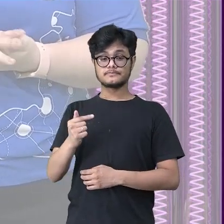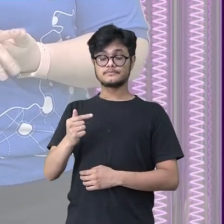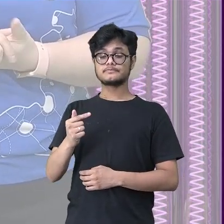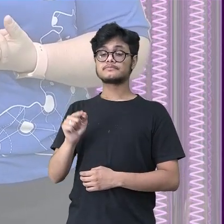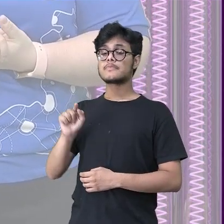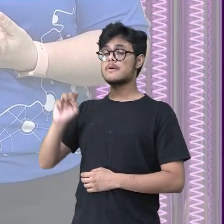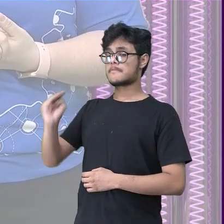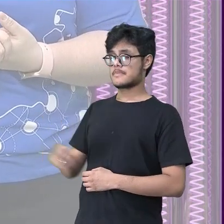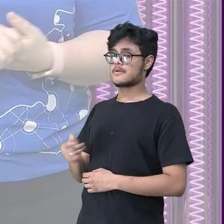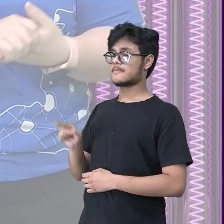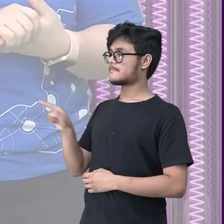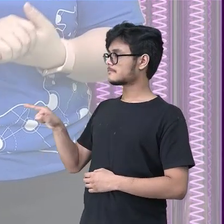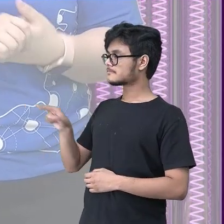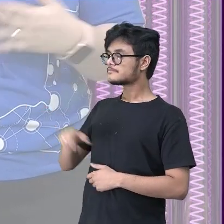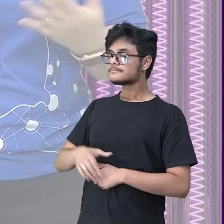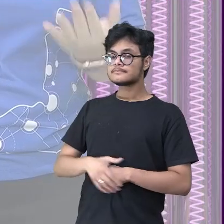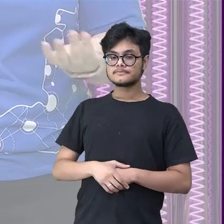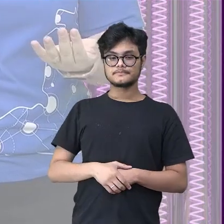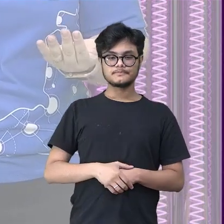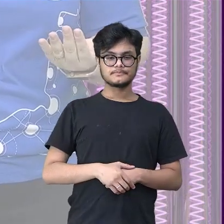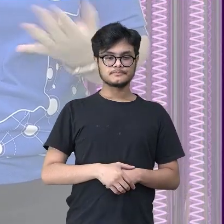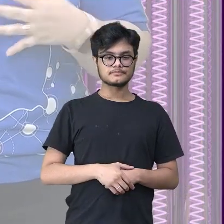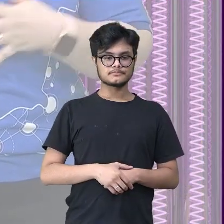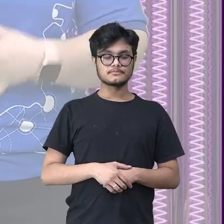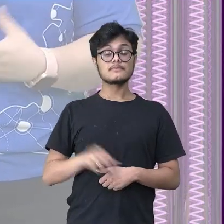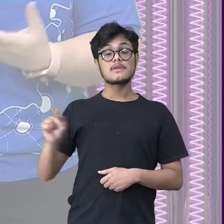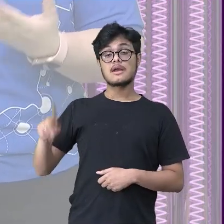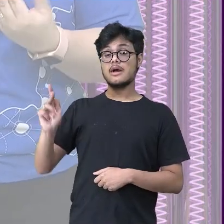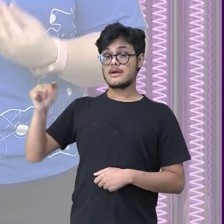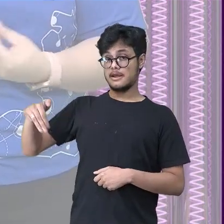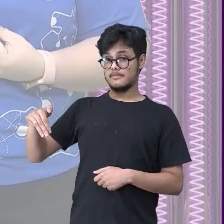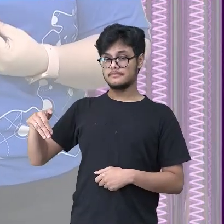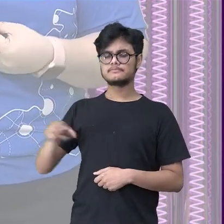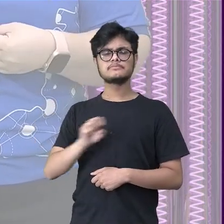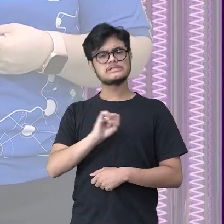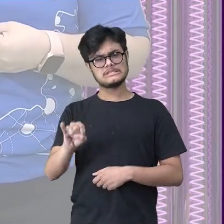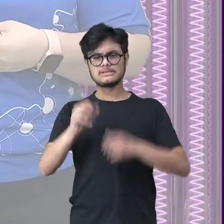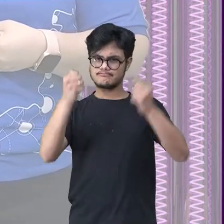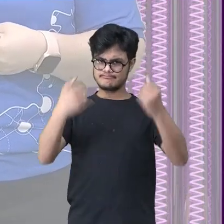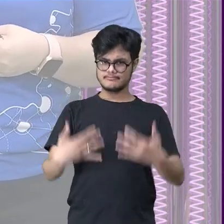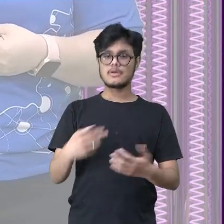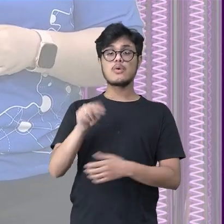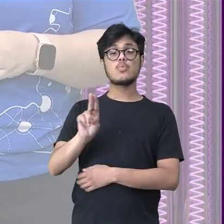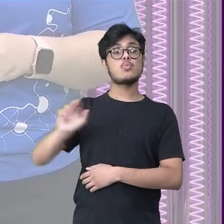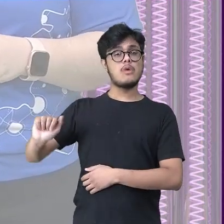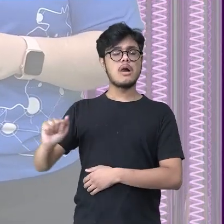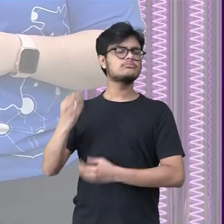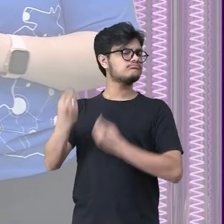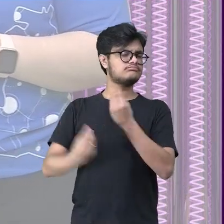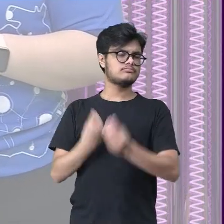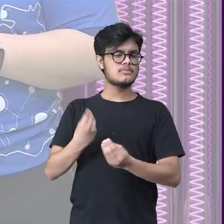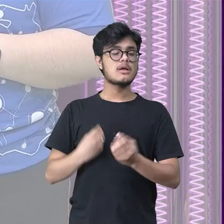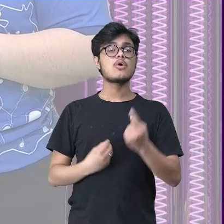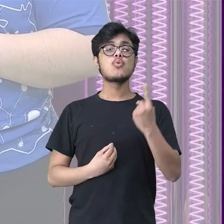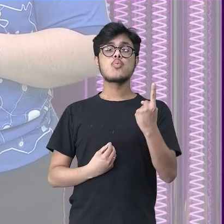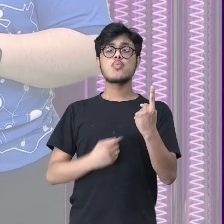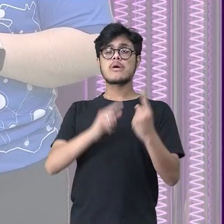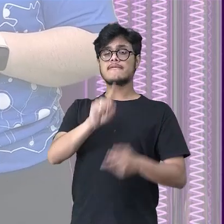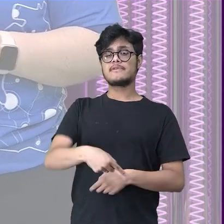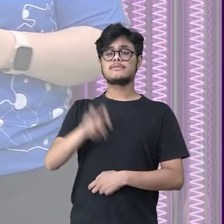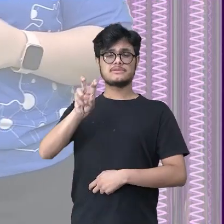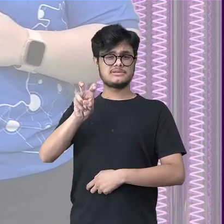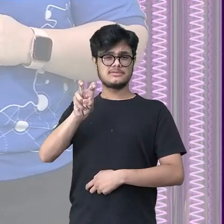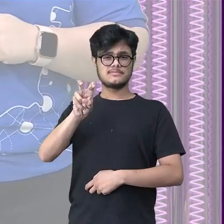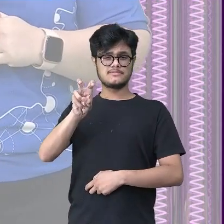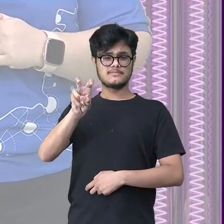milhões 940 mil quilômetros. Se eu for colocar isso em unidade astronômica, vai dar uma